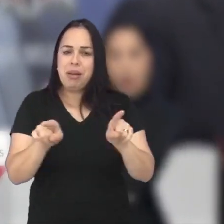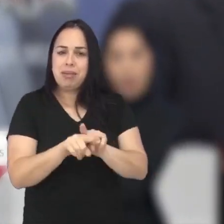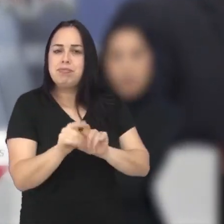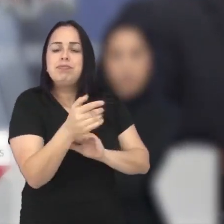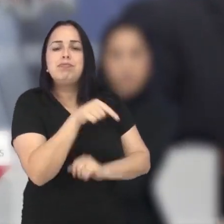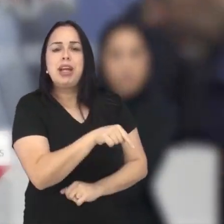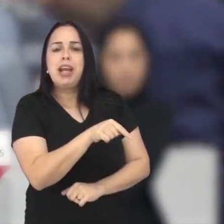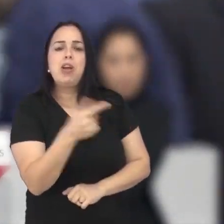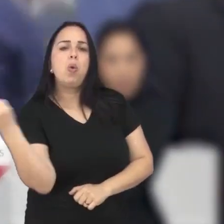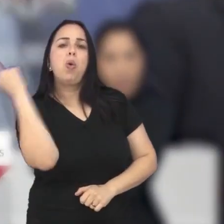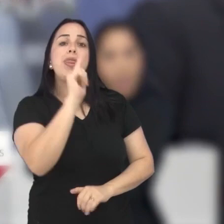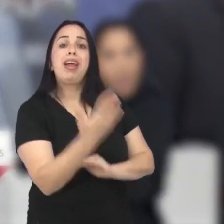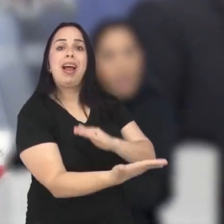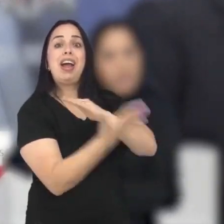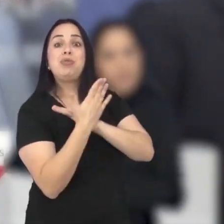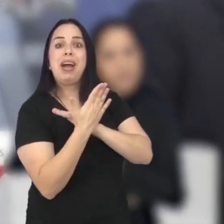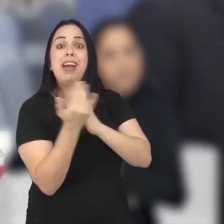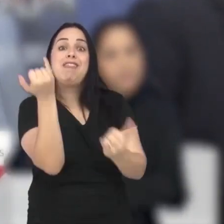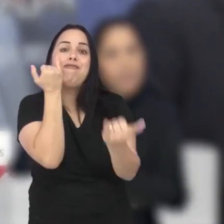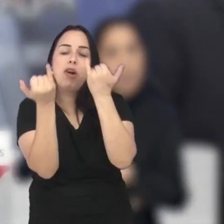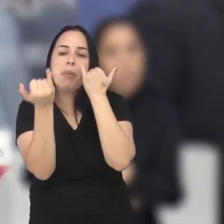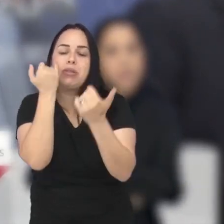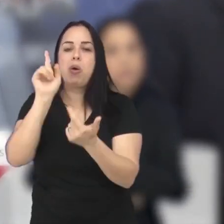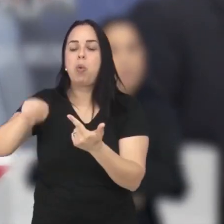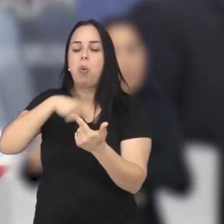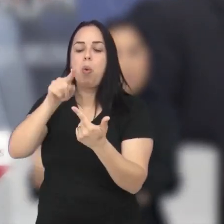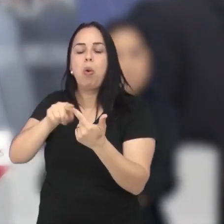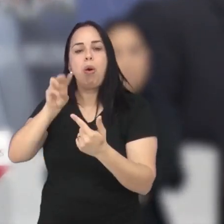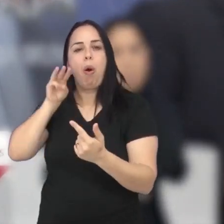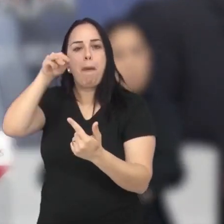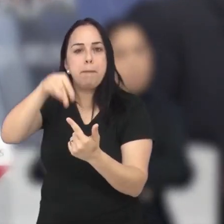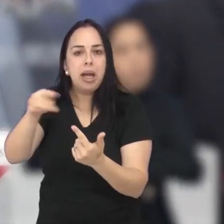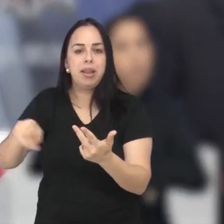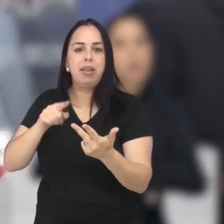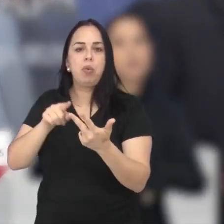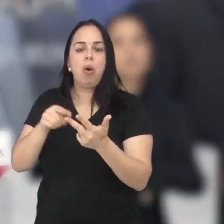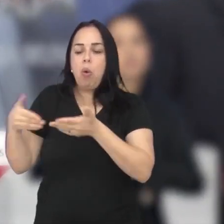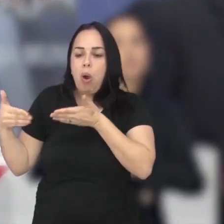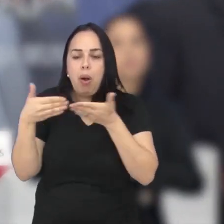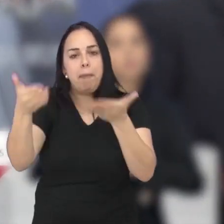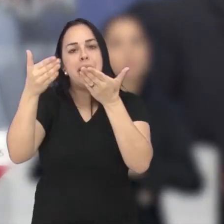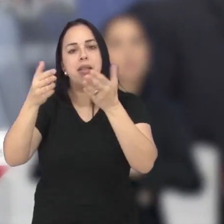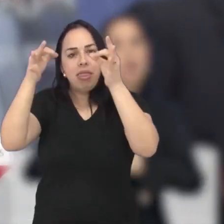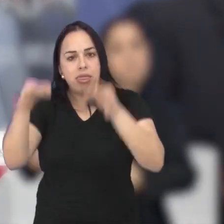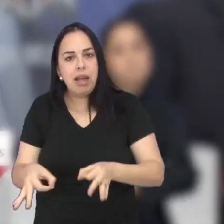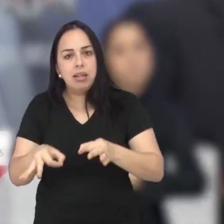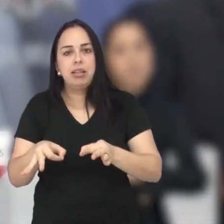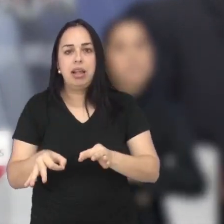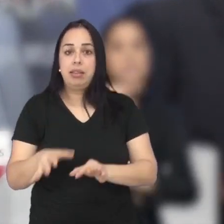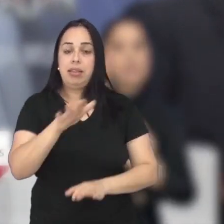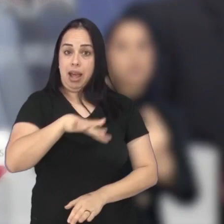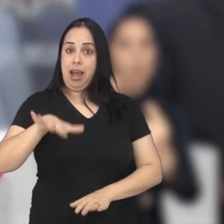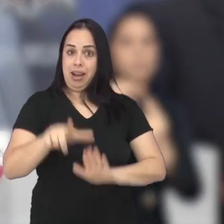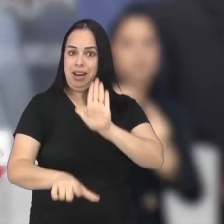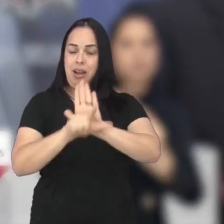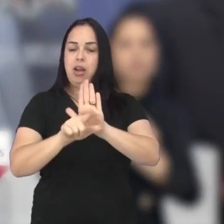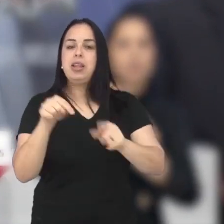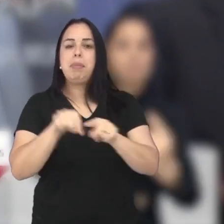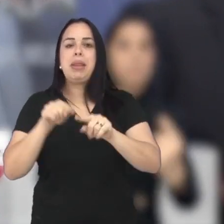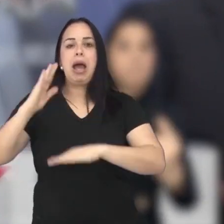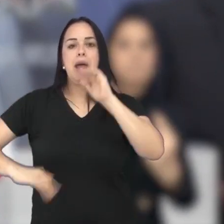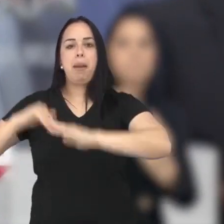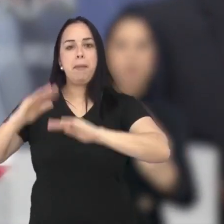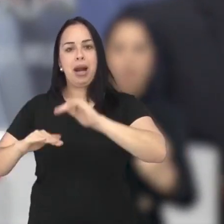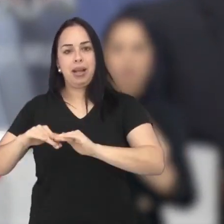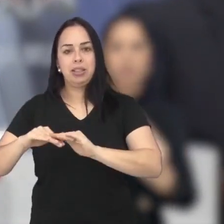o seu papel, mas também um órgão que consegue nos ajudar também com as metas, com as diretrizes, não só com a parte legal, mas